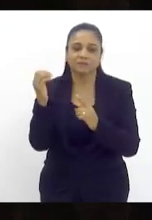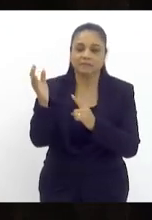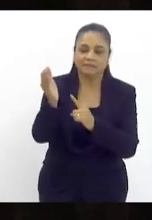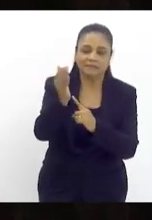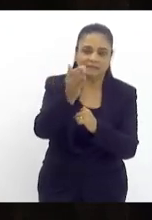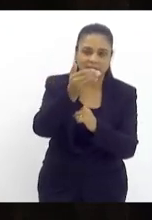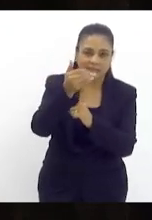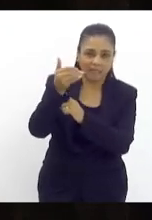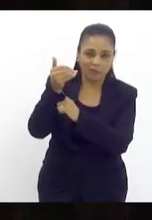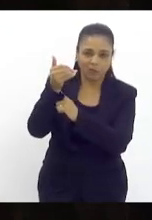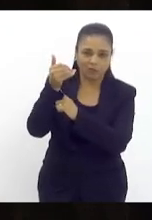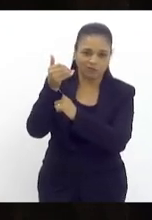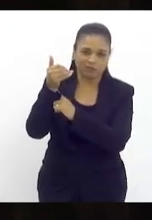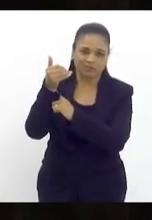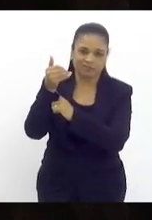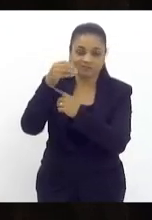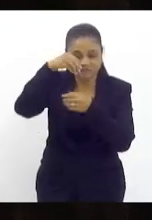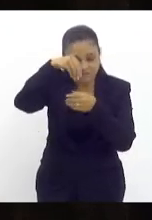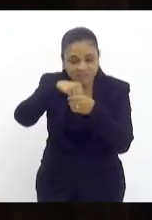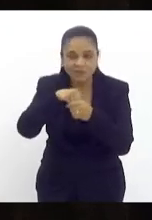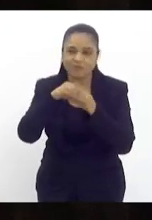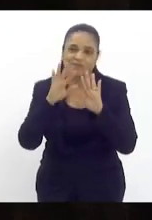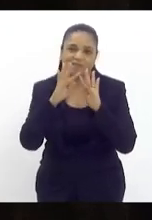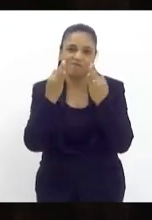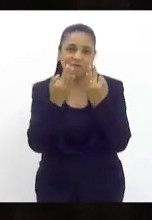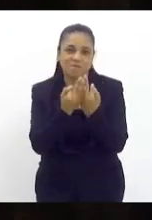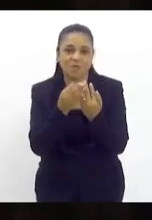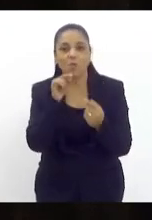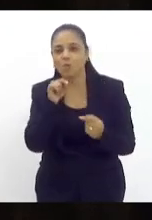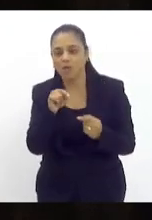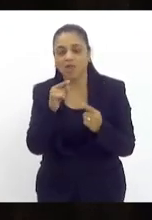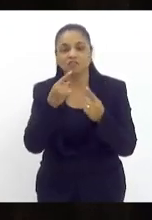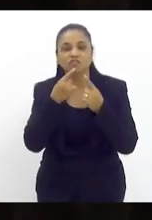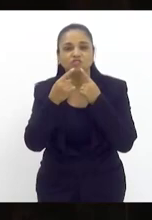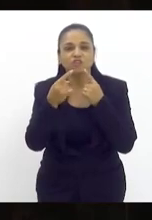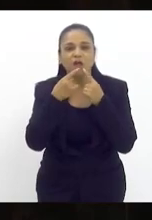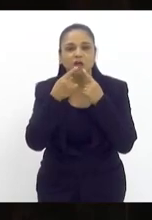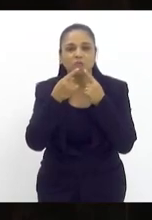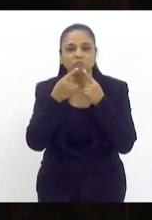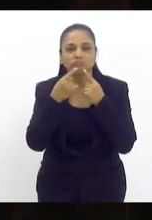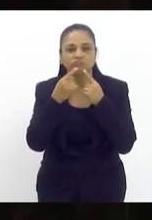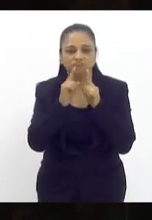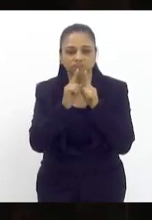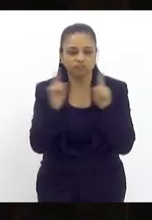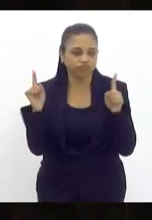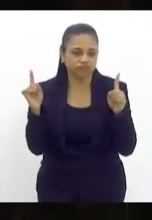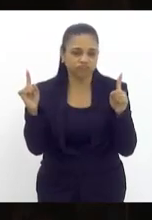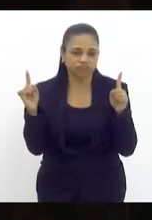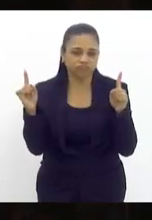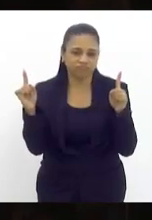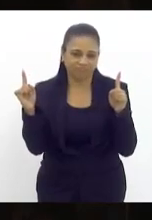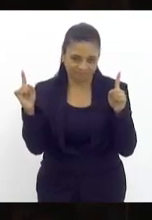família. Né? Por quê? Por um lado, porque fragmenta o diálogo. Hoje, os pais são os maiores adictos